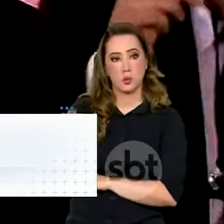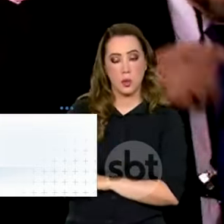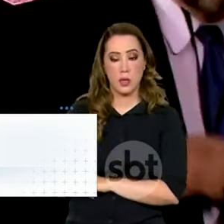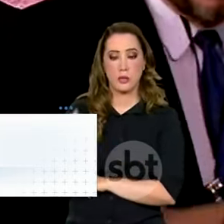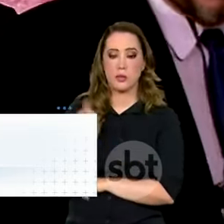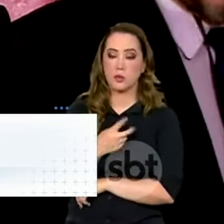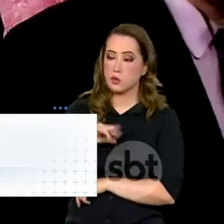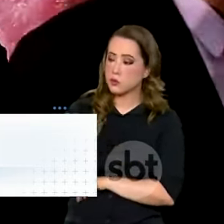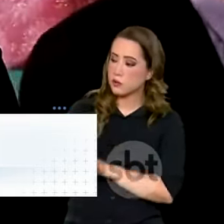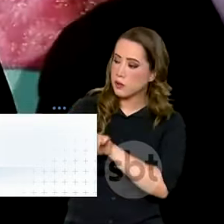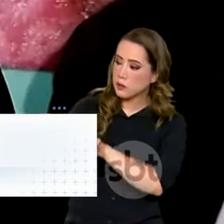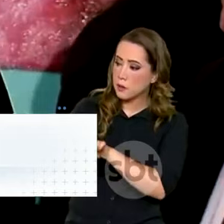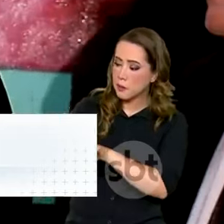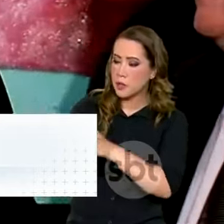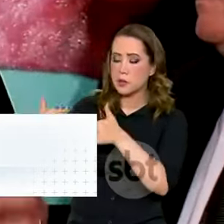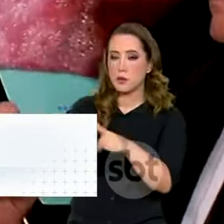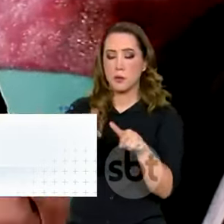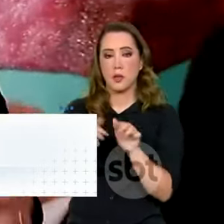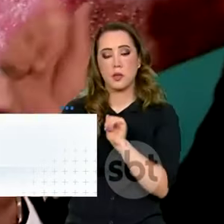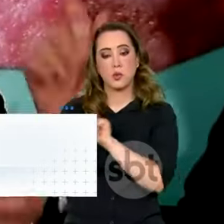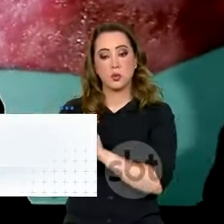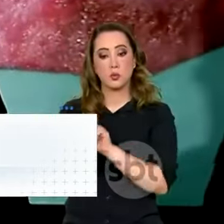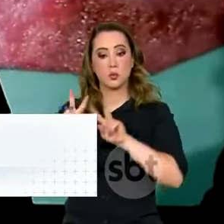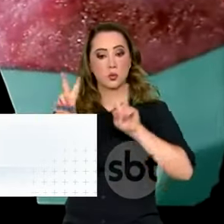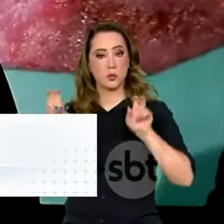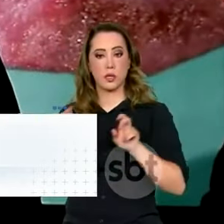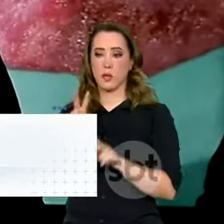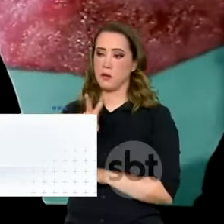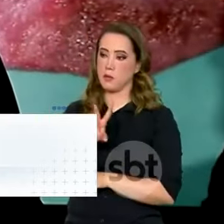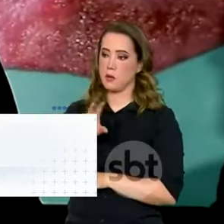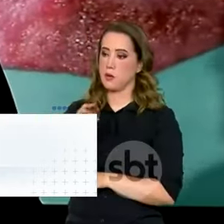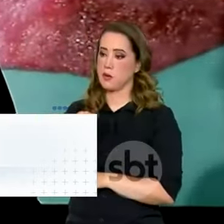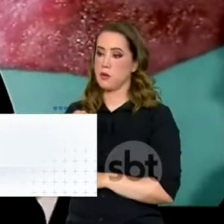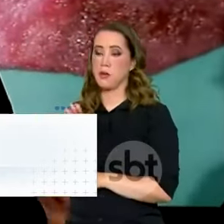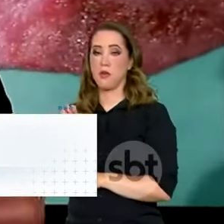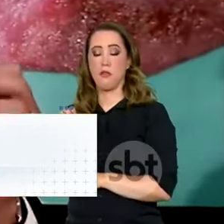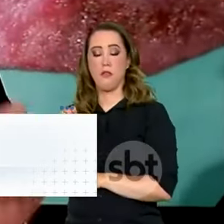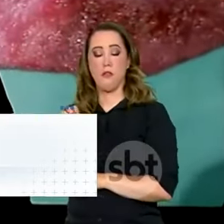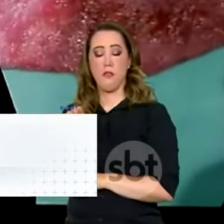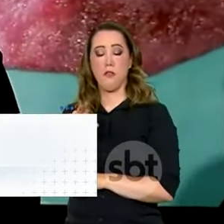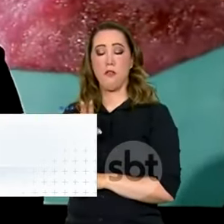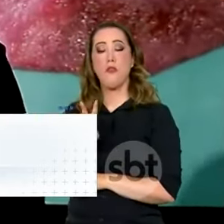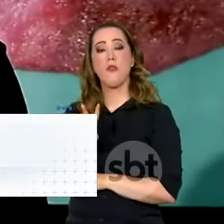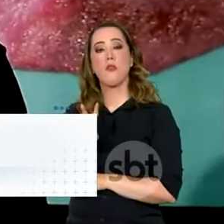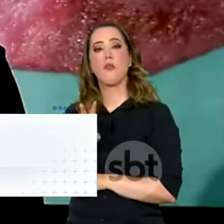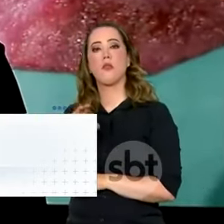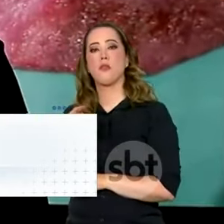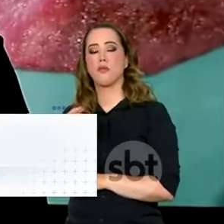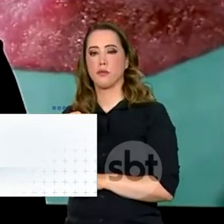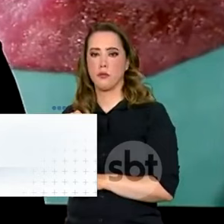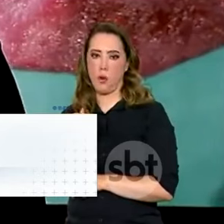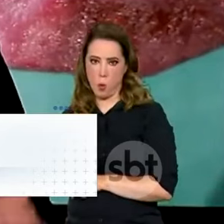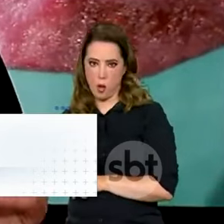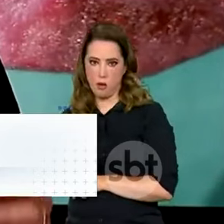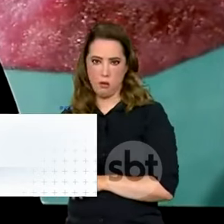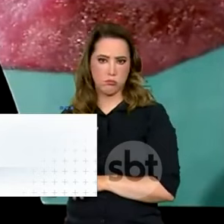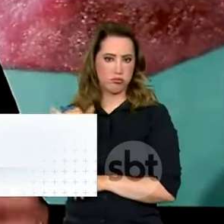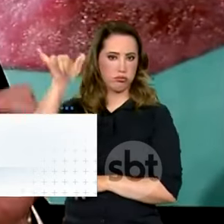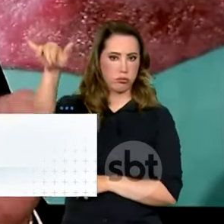e vamos também perseguir essa agenda, o Voe Brasil. O Voa Brasil, que é um projeto importante para os